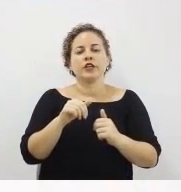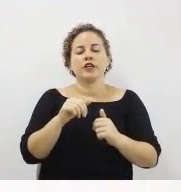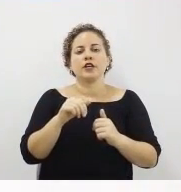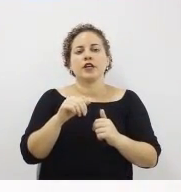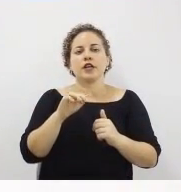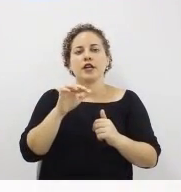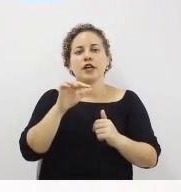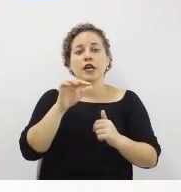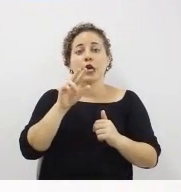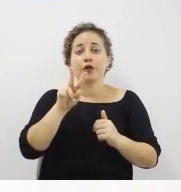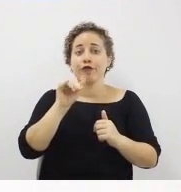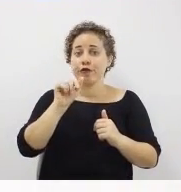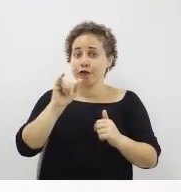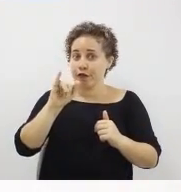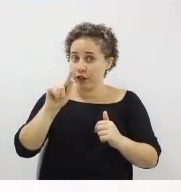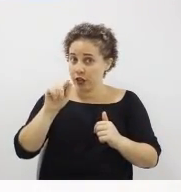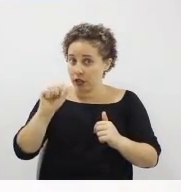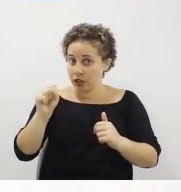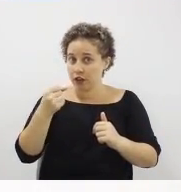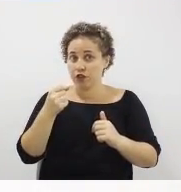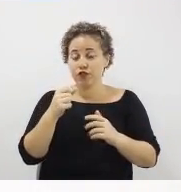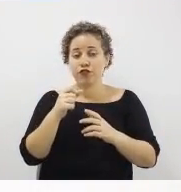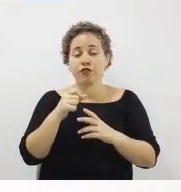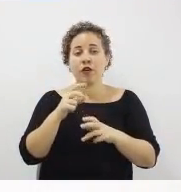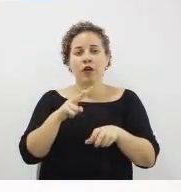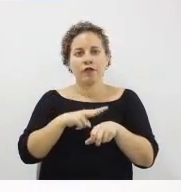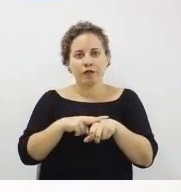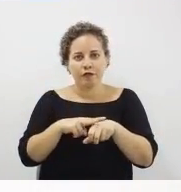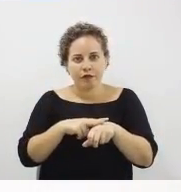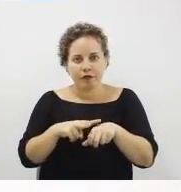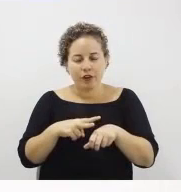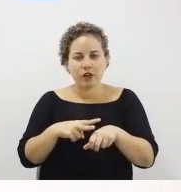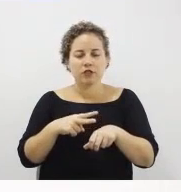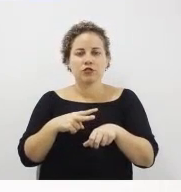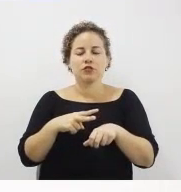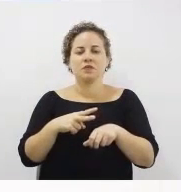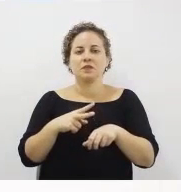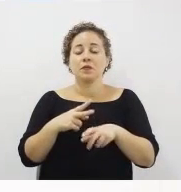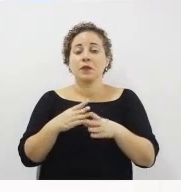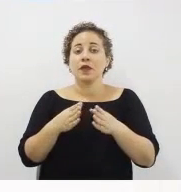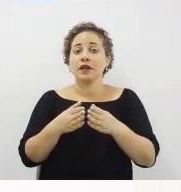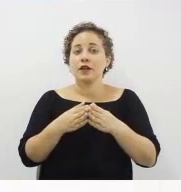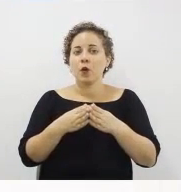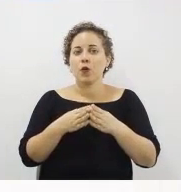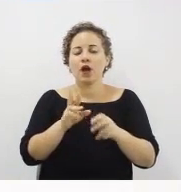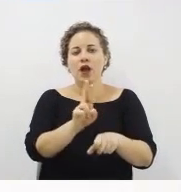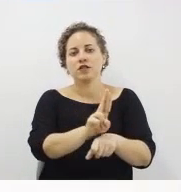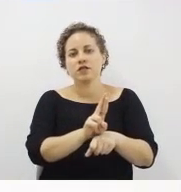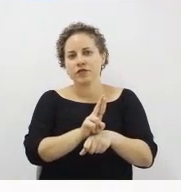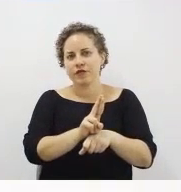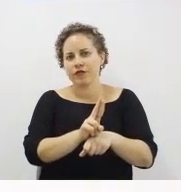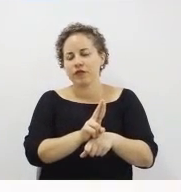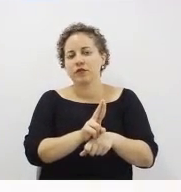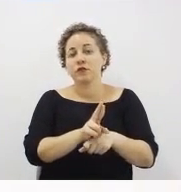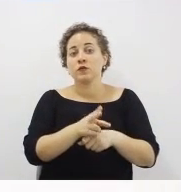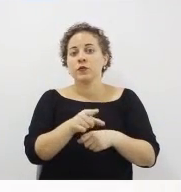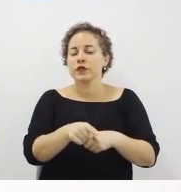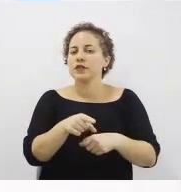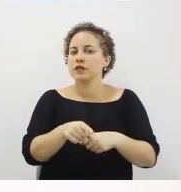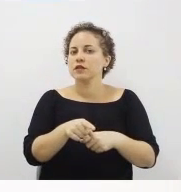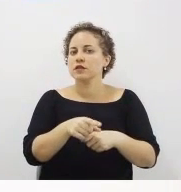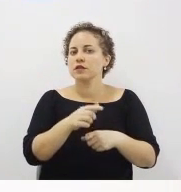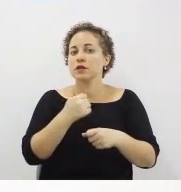verdes. Então, eles decidiram reservar essa programação de produção para este